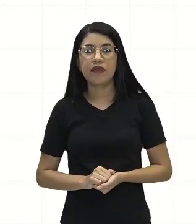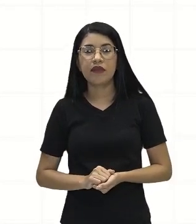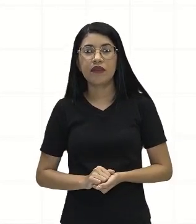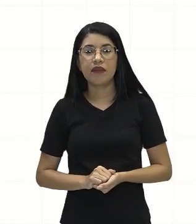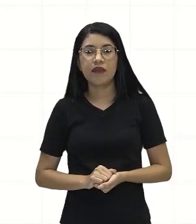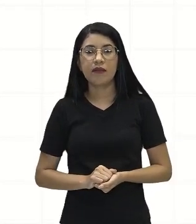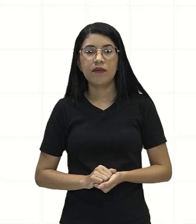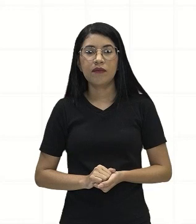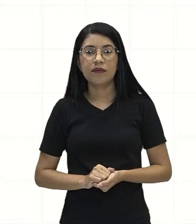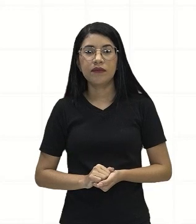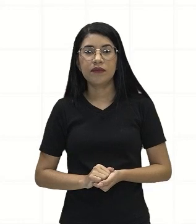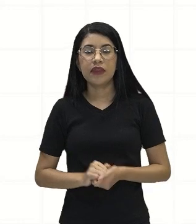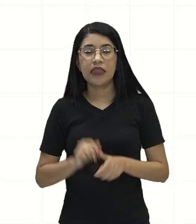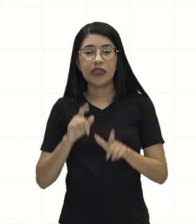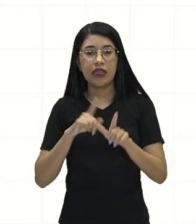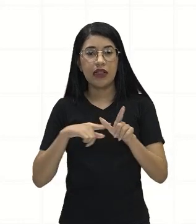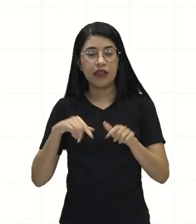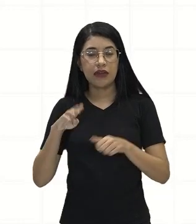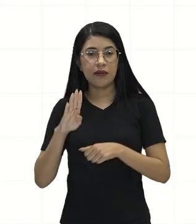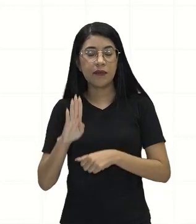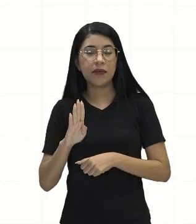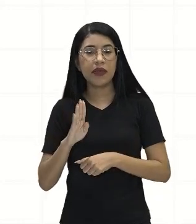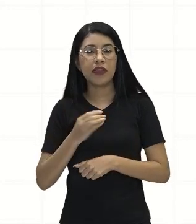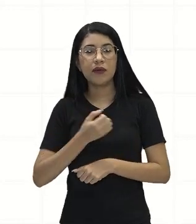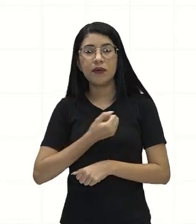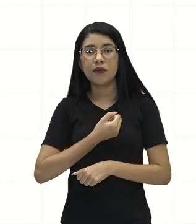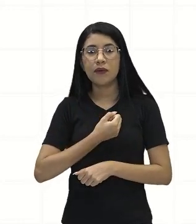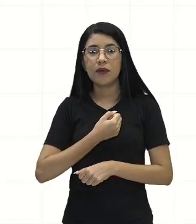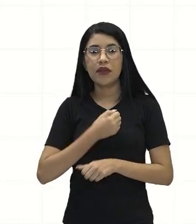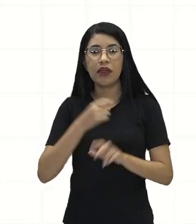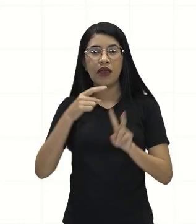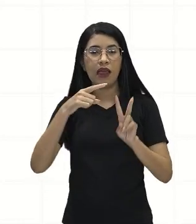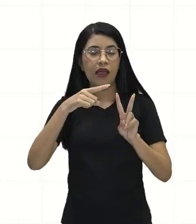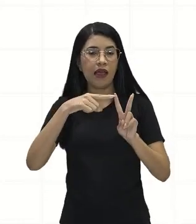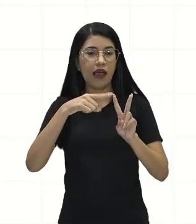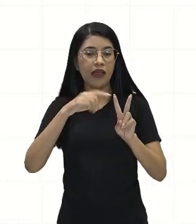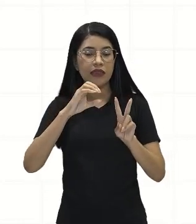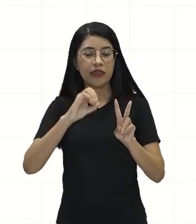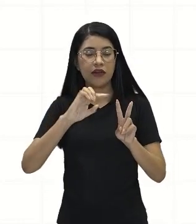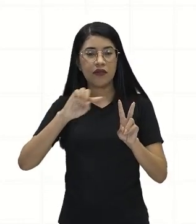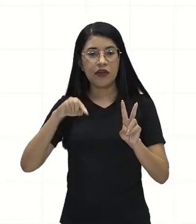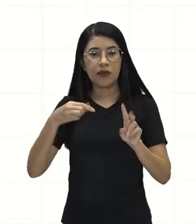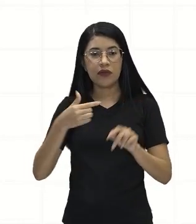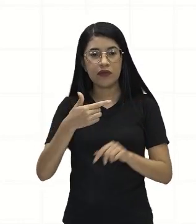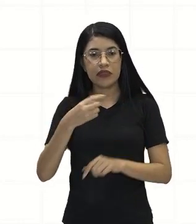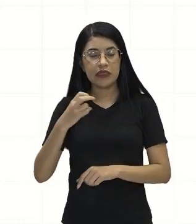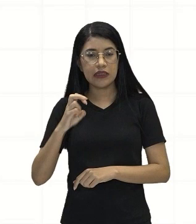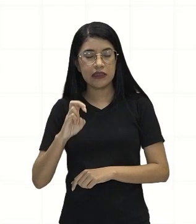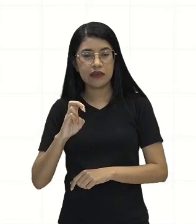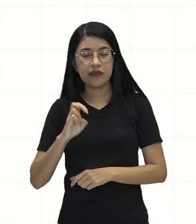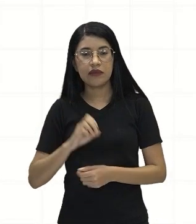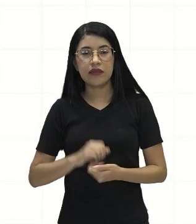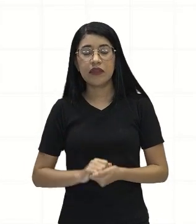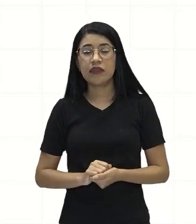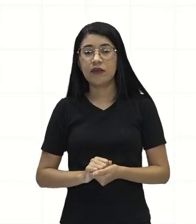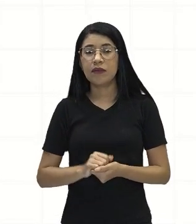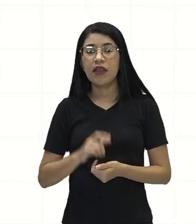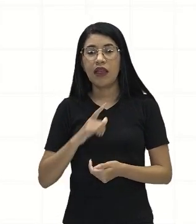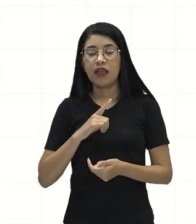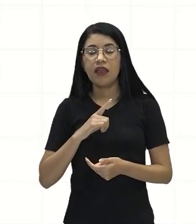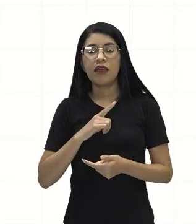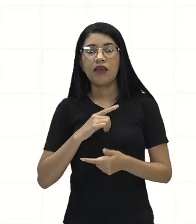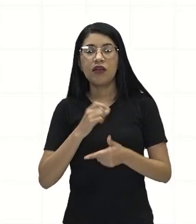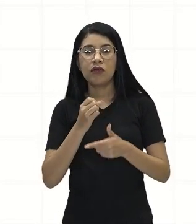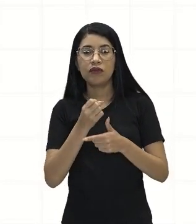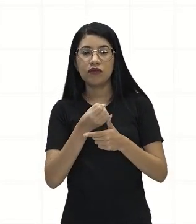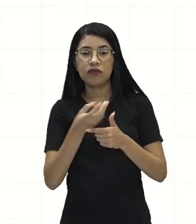temos, ele é 25 centésimos. Olha só, ele é um número racional. Mas